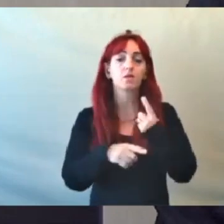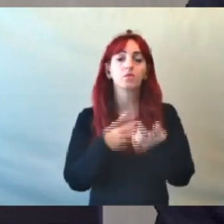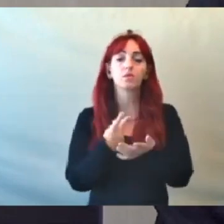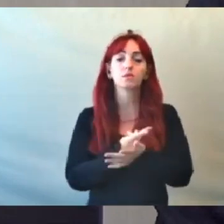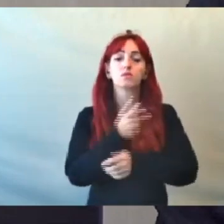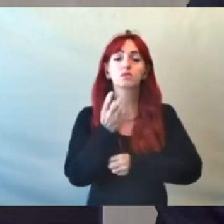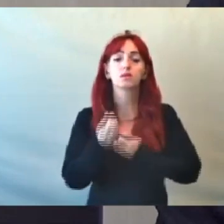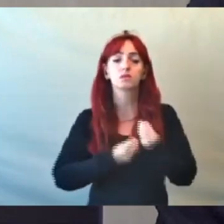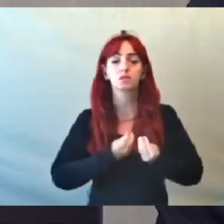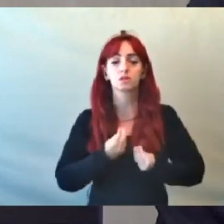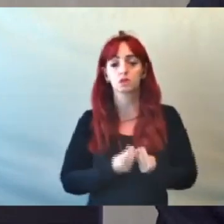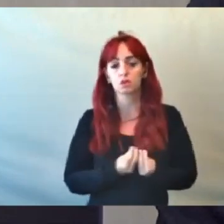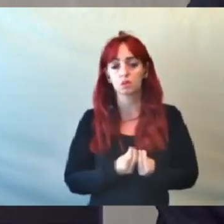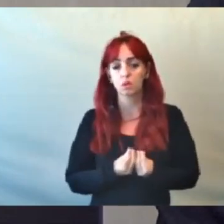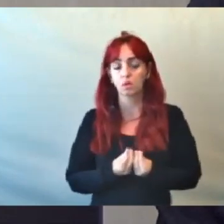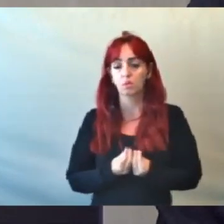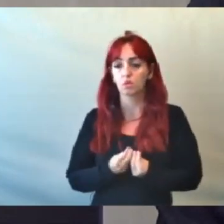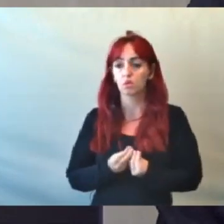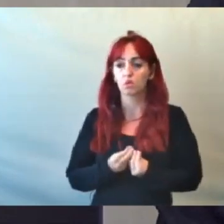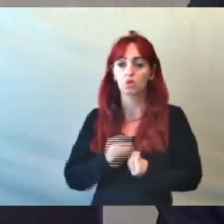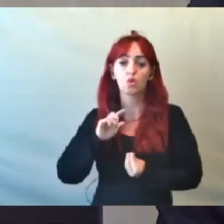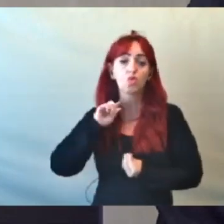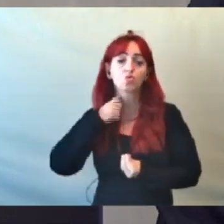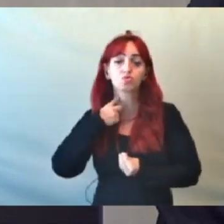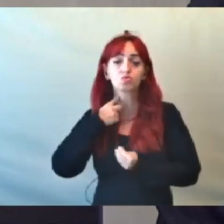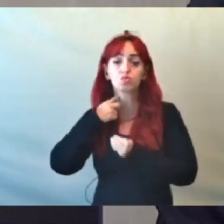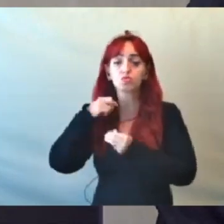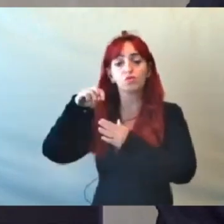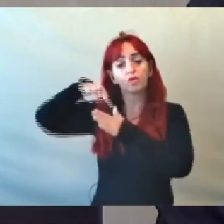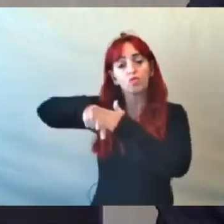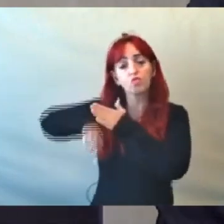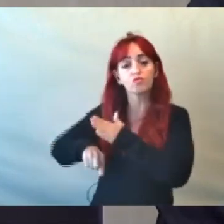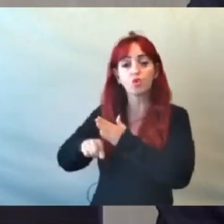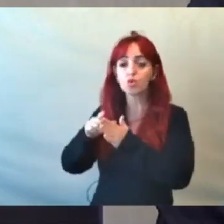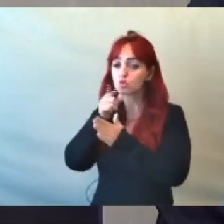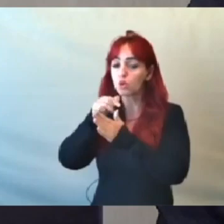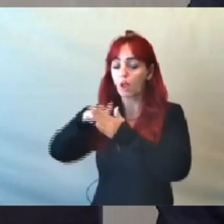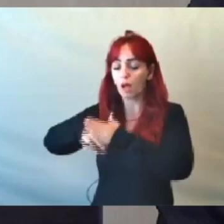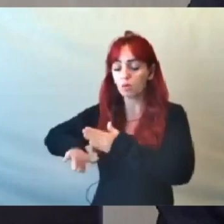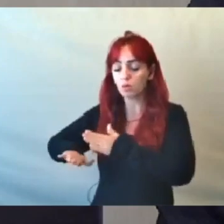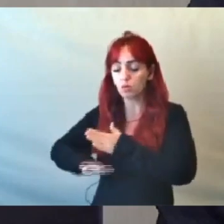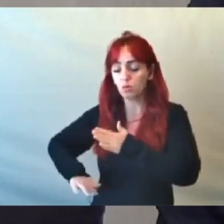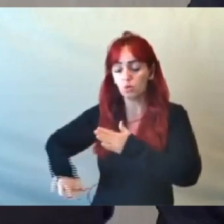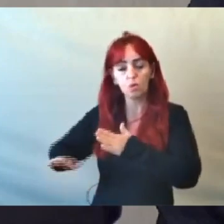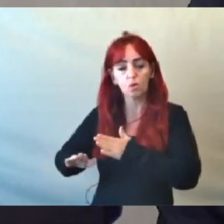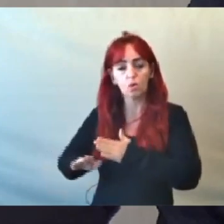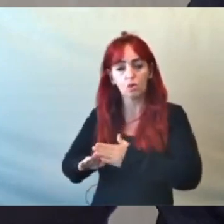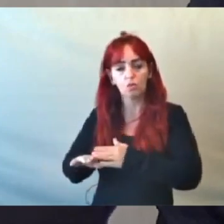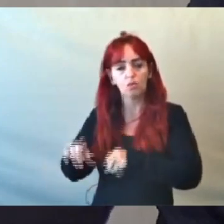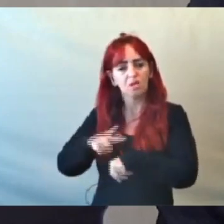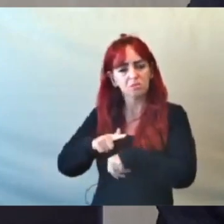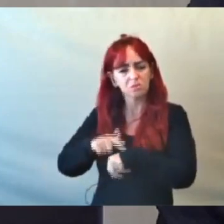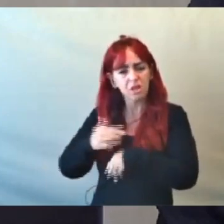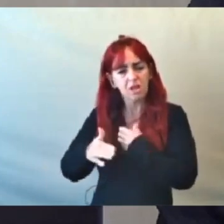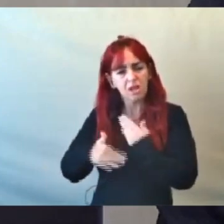no fundo do lago. Isso fica por algum tempo, com o tempo, isso vai